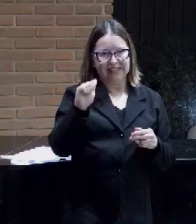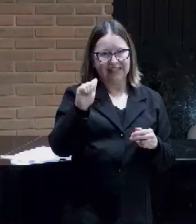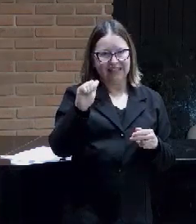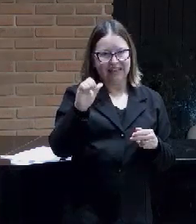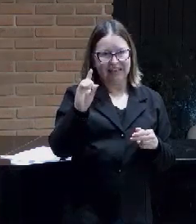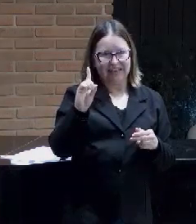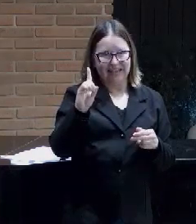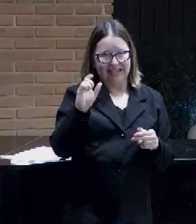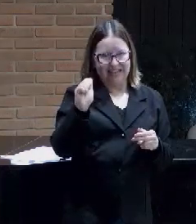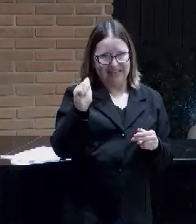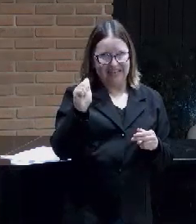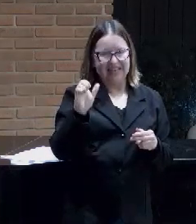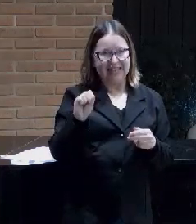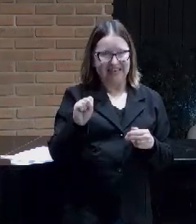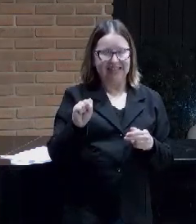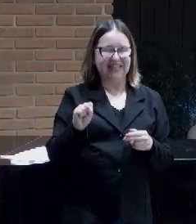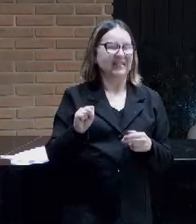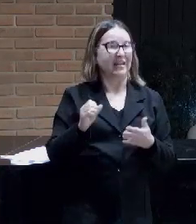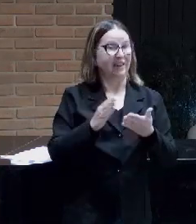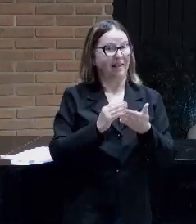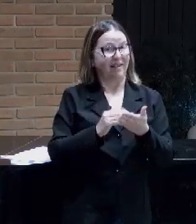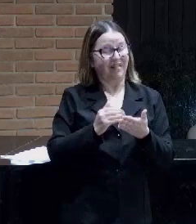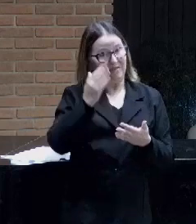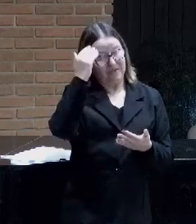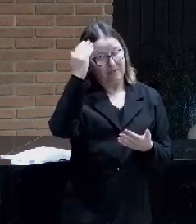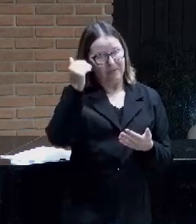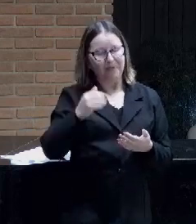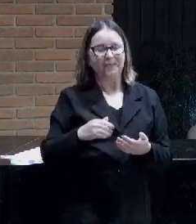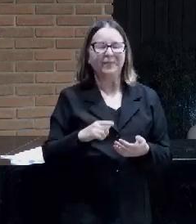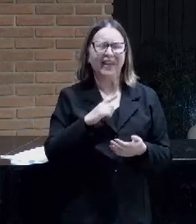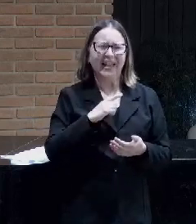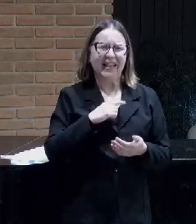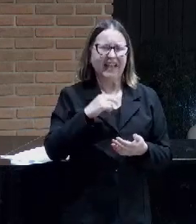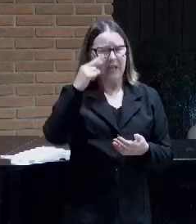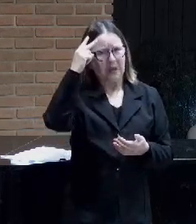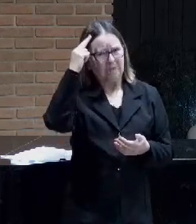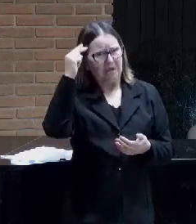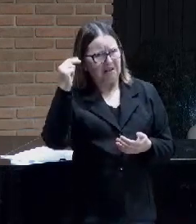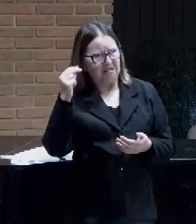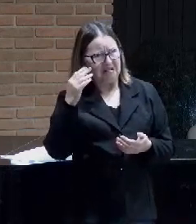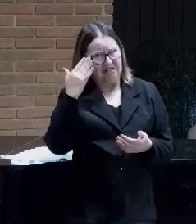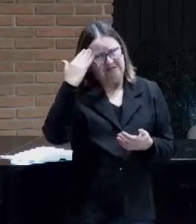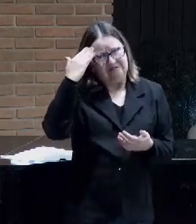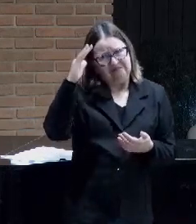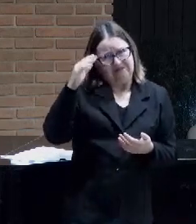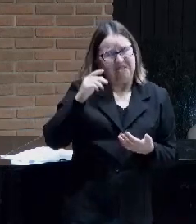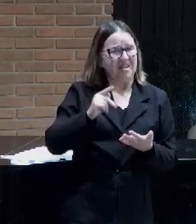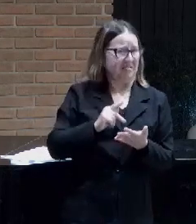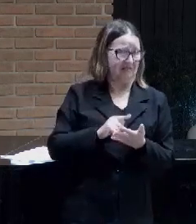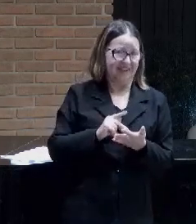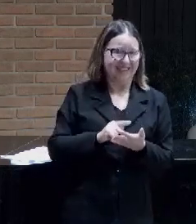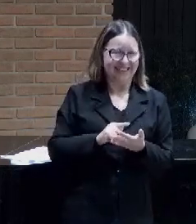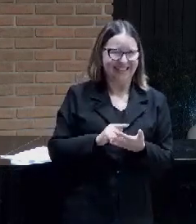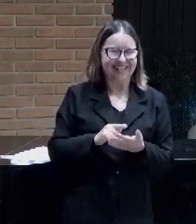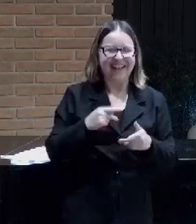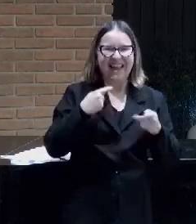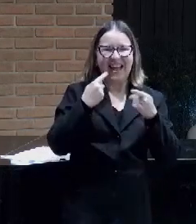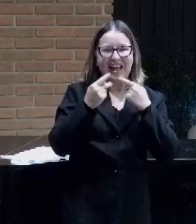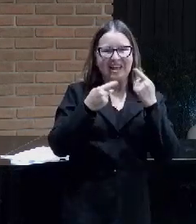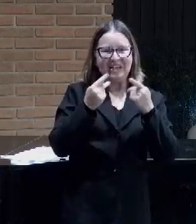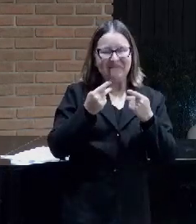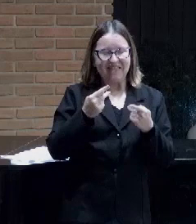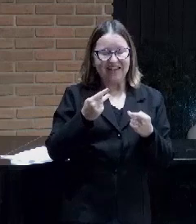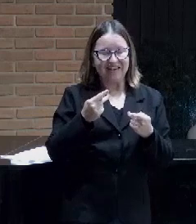livro no ano. E existe uma história, e eu não sei se ela é verdadeira ou não, que conta que certa vez ele fez uma